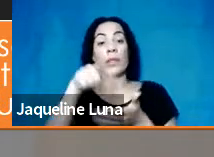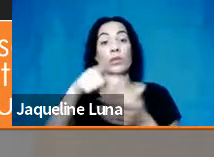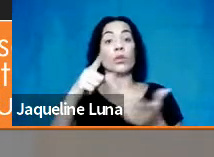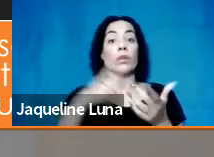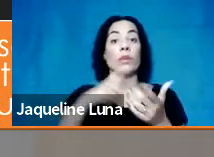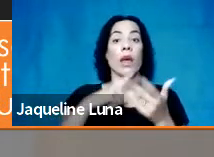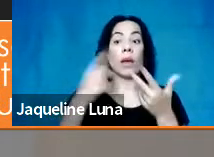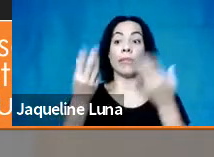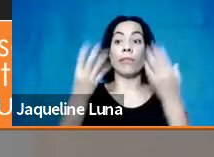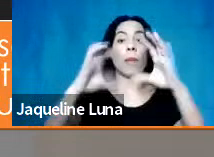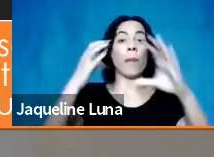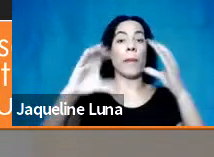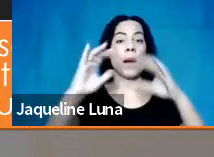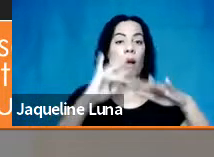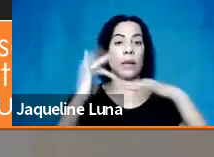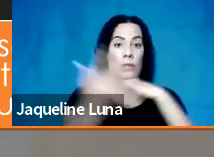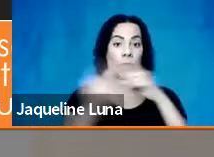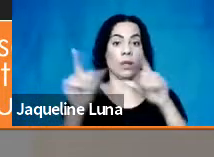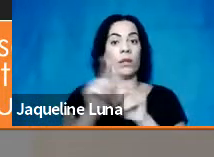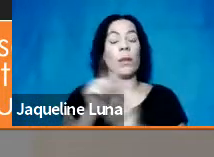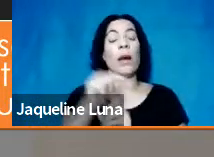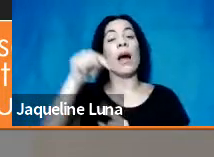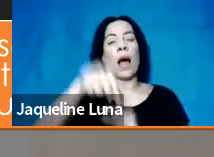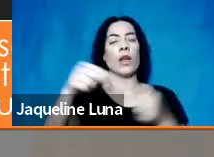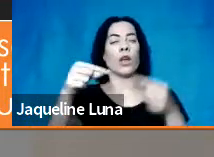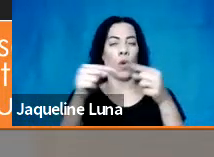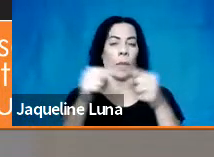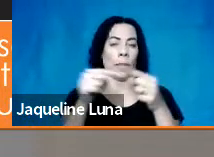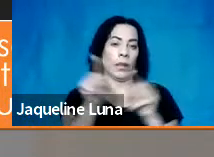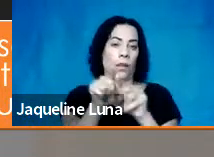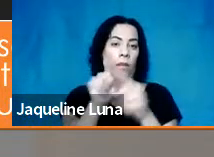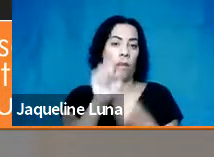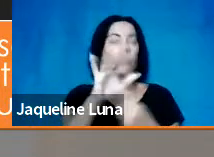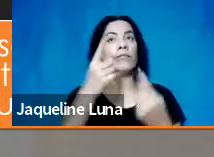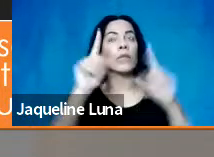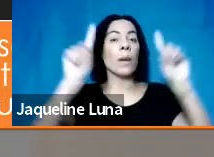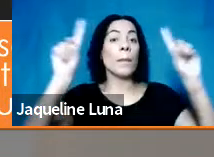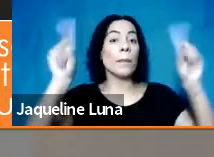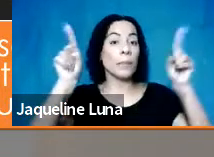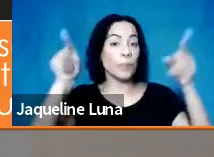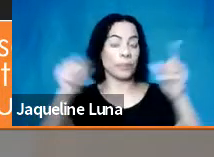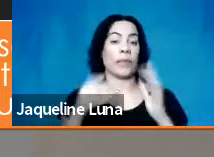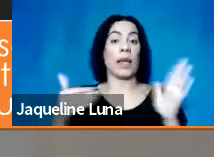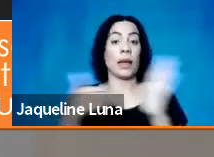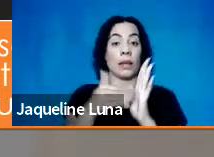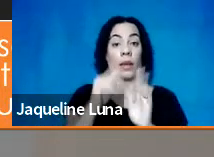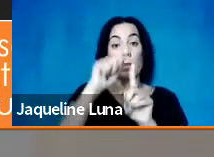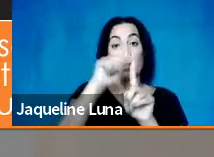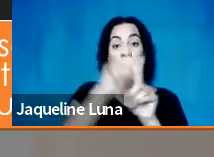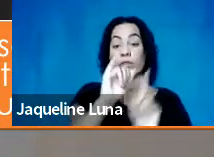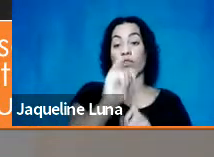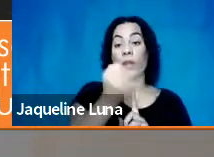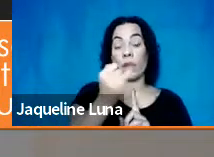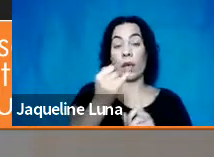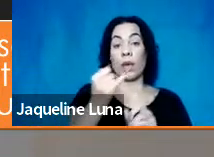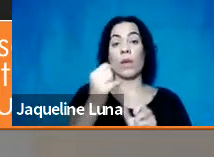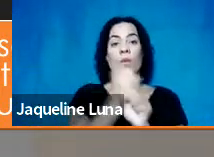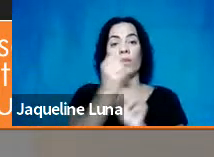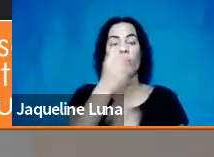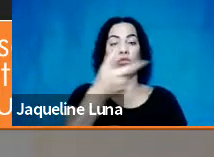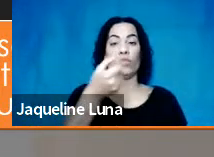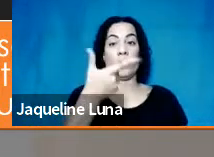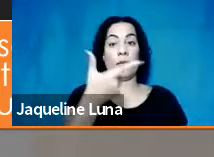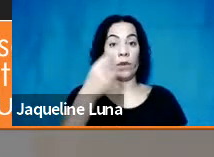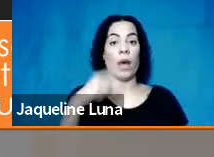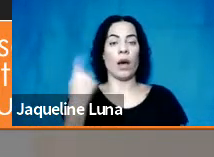grande nas redes sociais. Aqui também cabe um parênteses, né, que até janeiro de 2020 a gente sabia